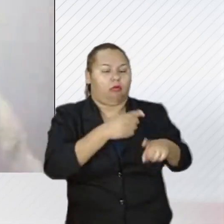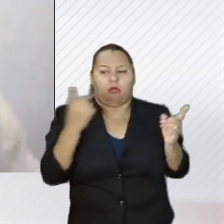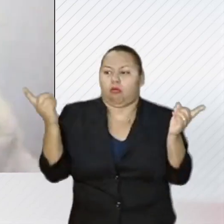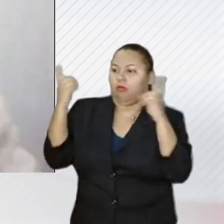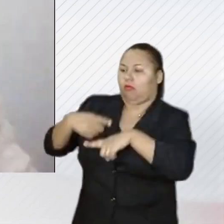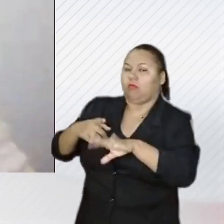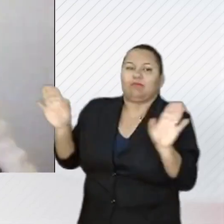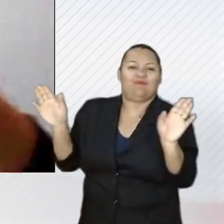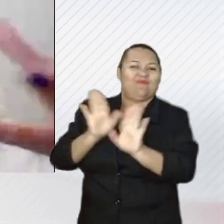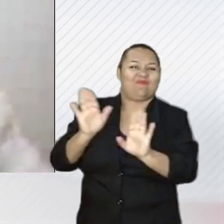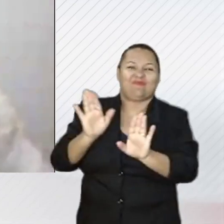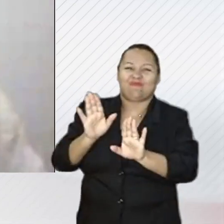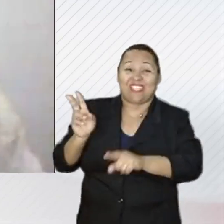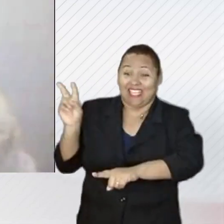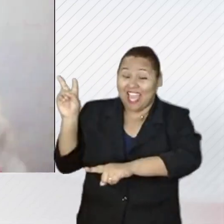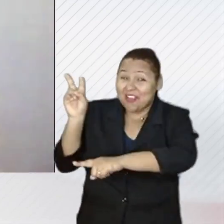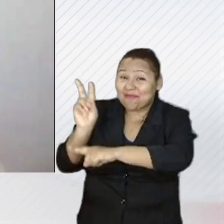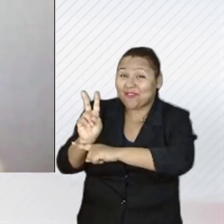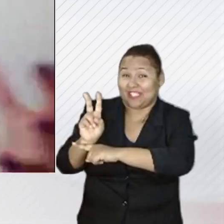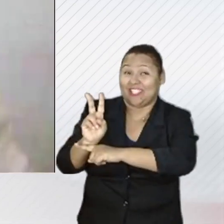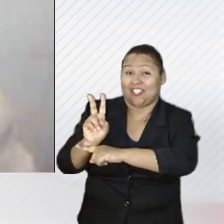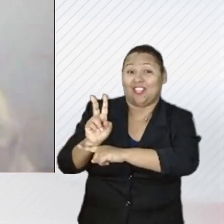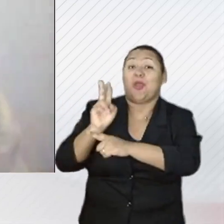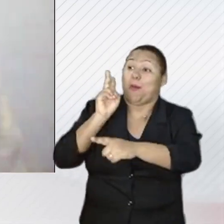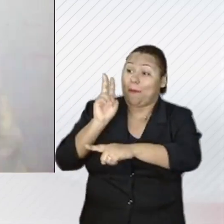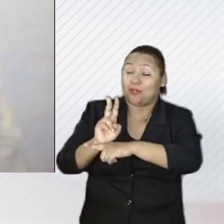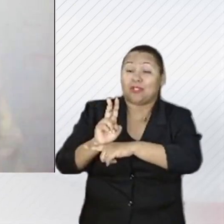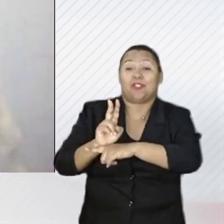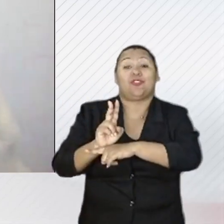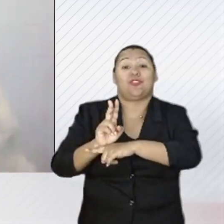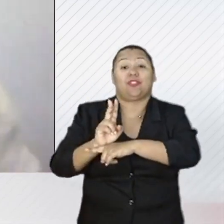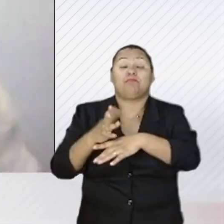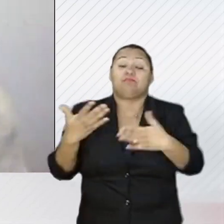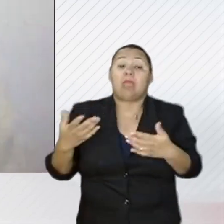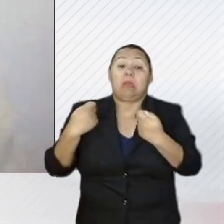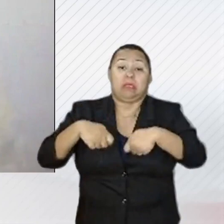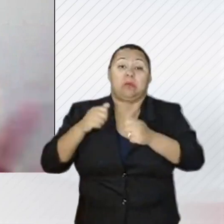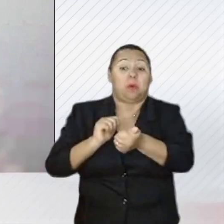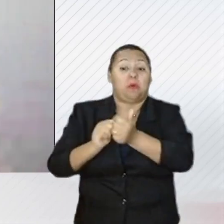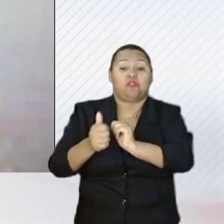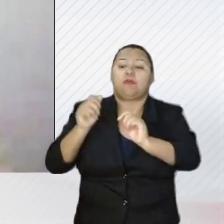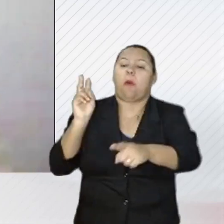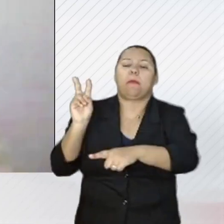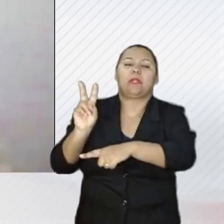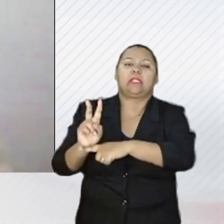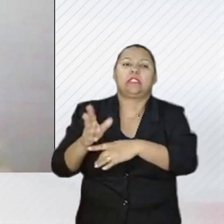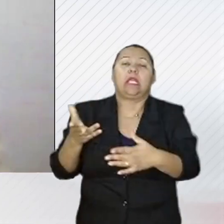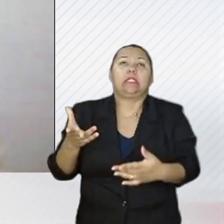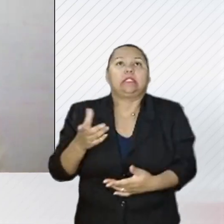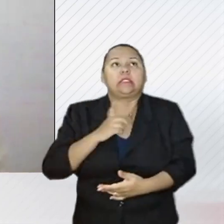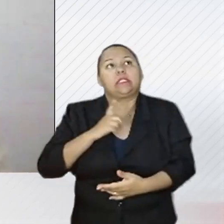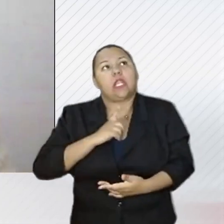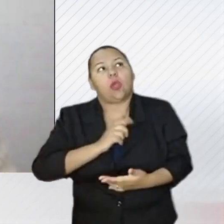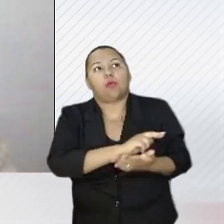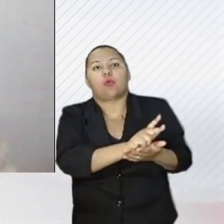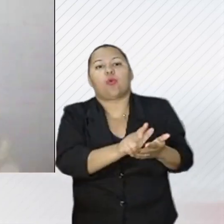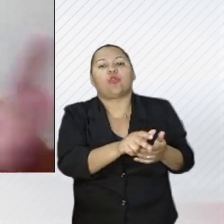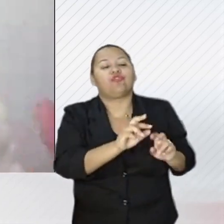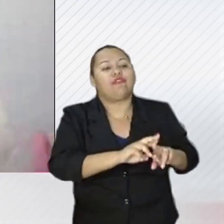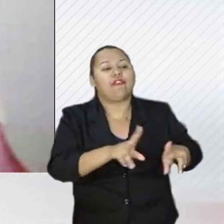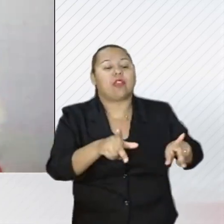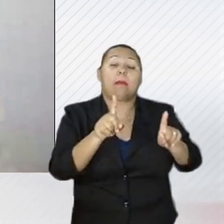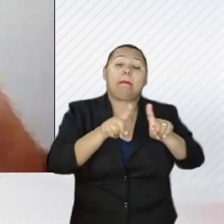o futebol, pensar alternativas. Claro, teremos alternativas diferentes, mas a ideia é que a gente saia, né,